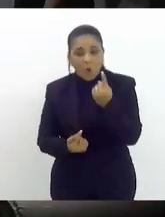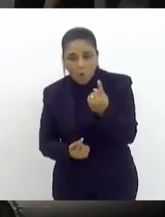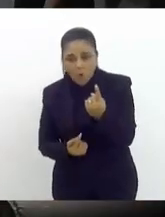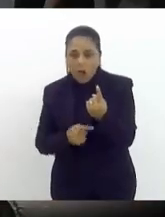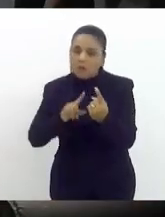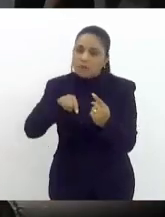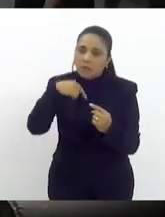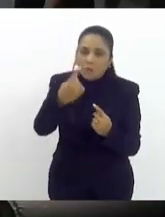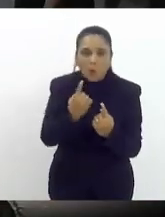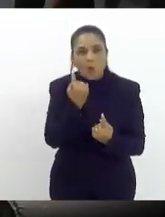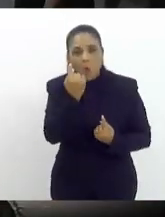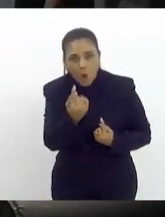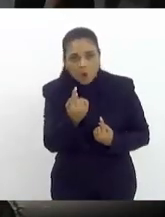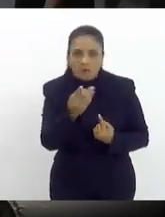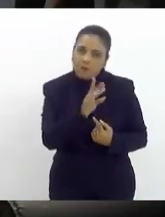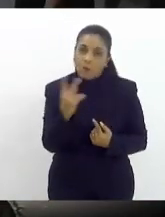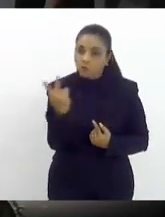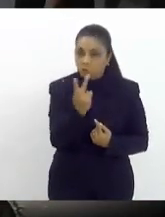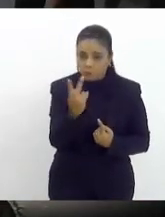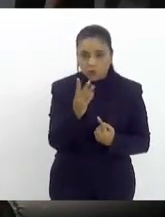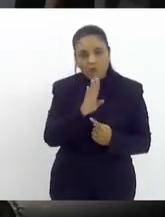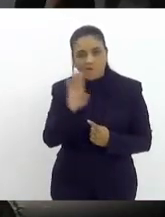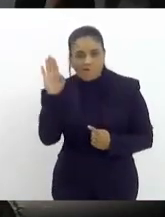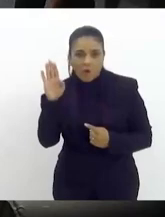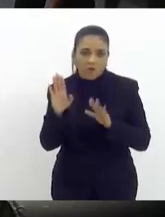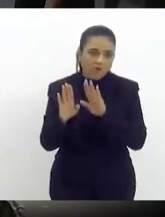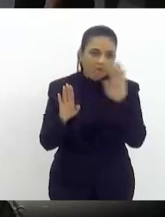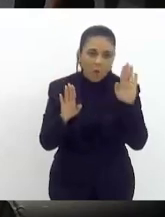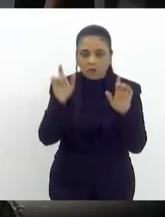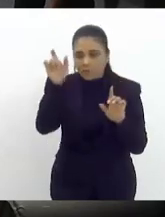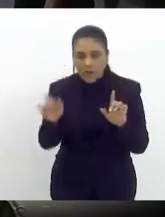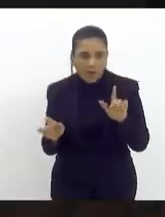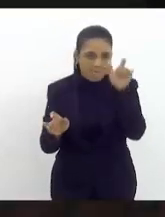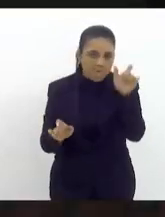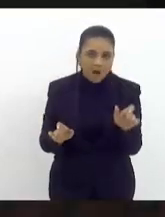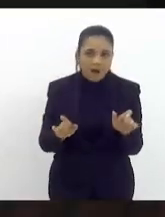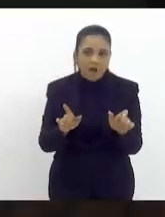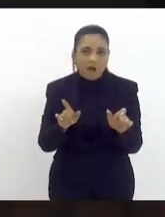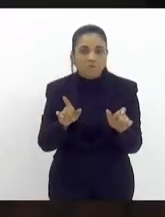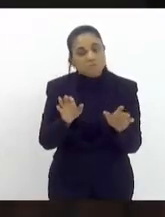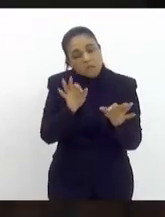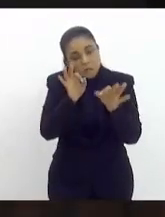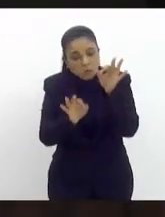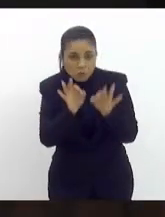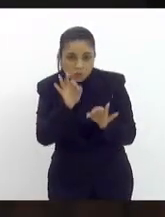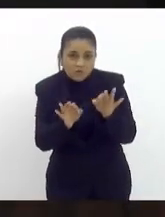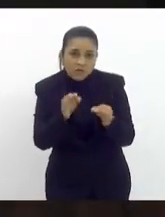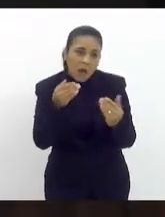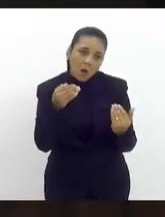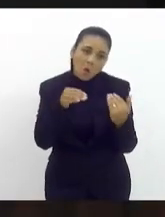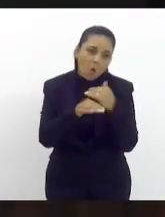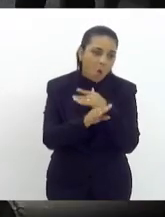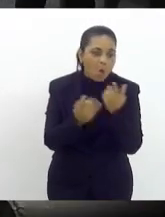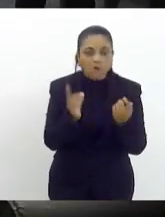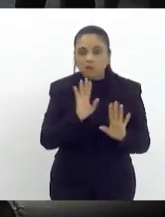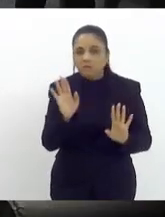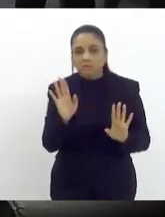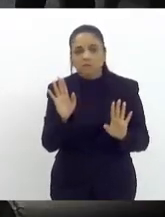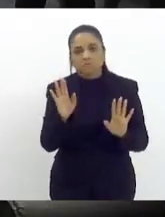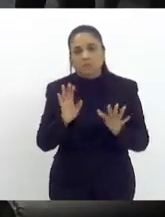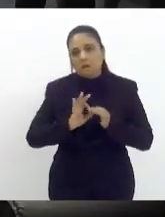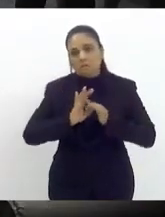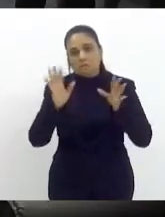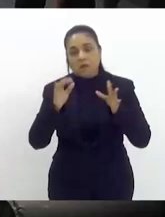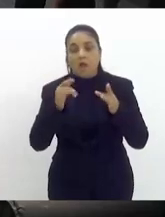presidente. Deputado Luiz Paulo. Sobe quem essa quiser questão. Na hora de justificar um ou contrário ao outro... Porque tem que dar